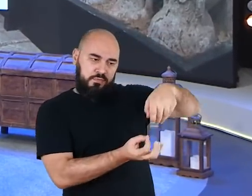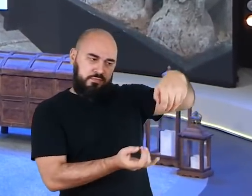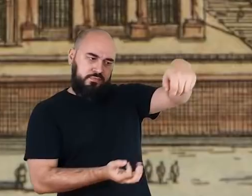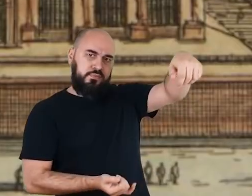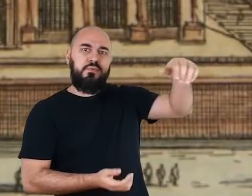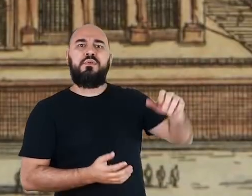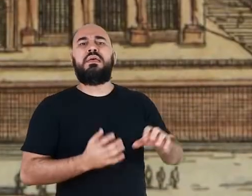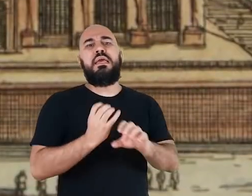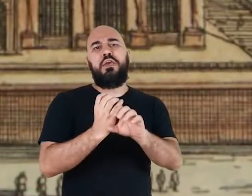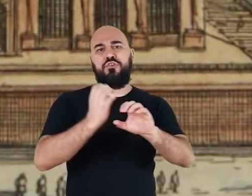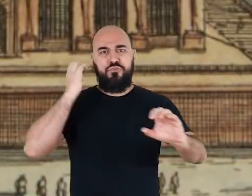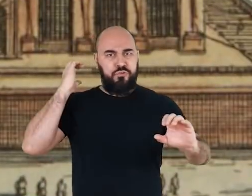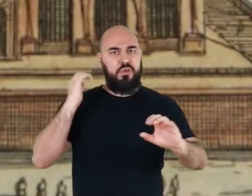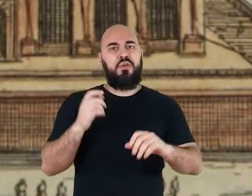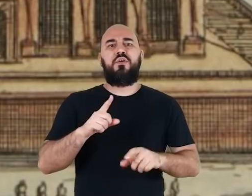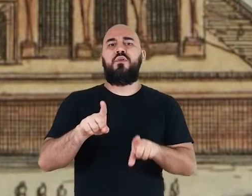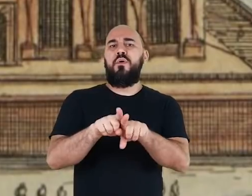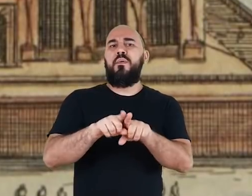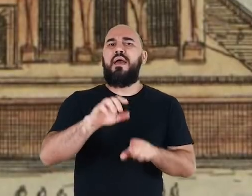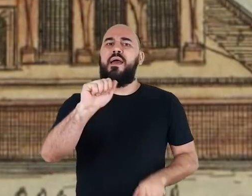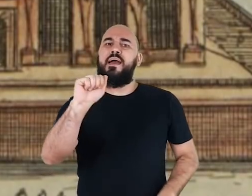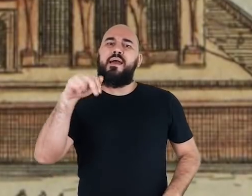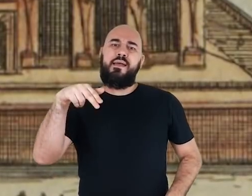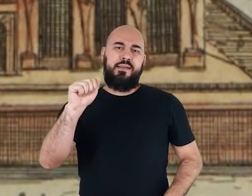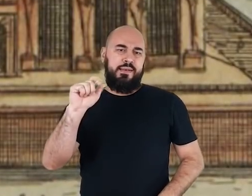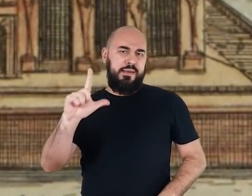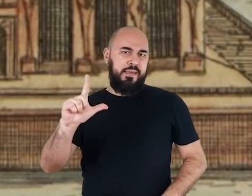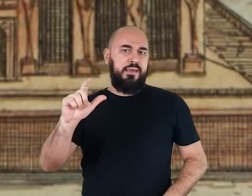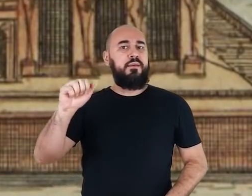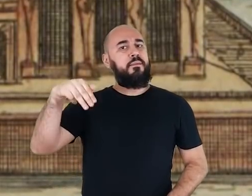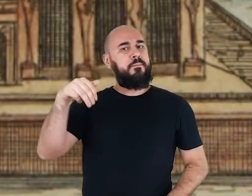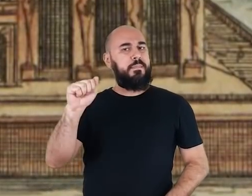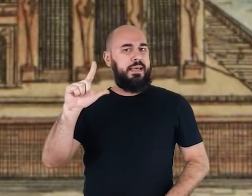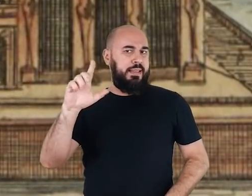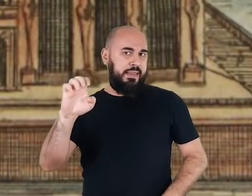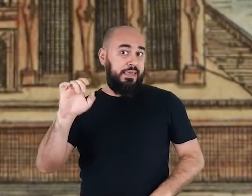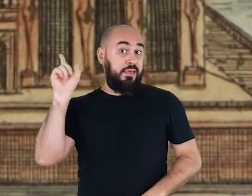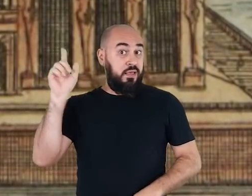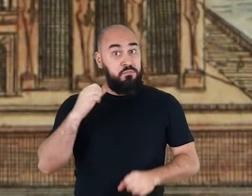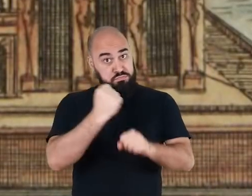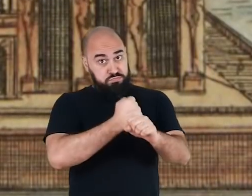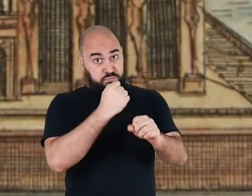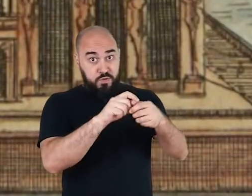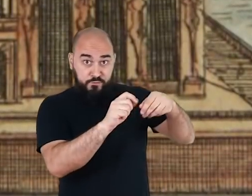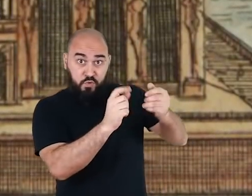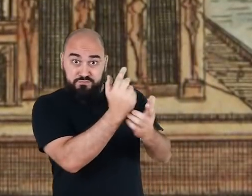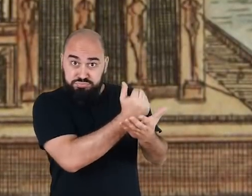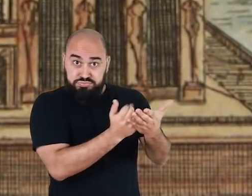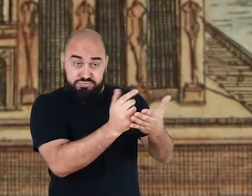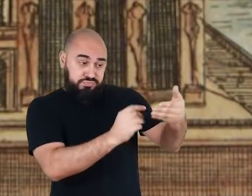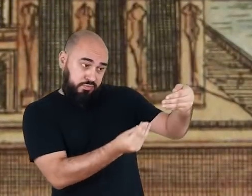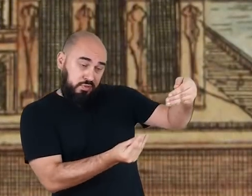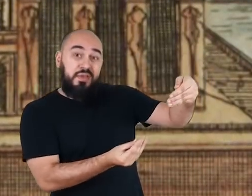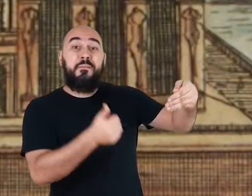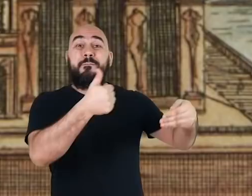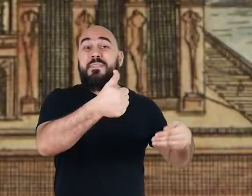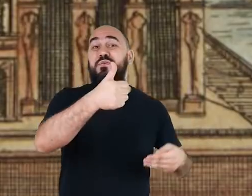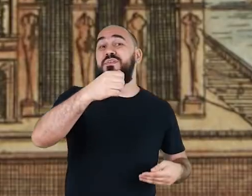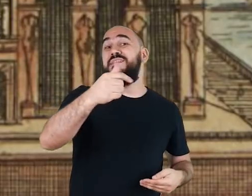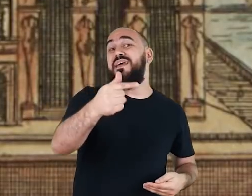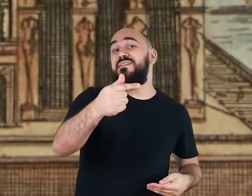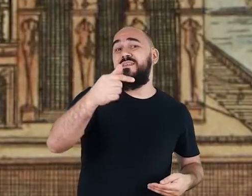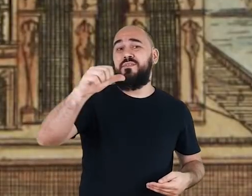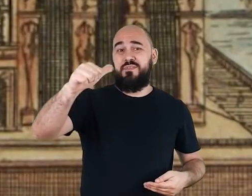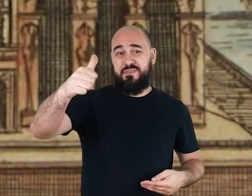engenheiro francês Alain Mallet e ela foi publicada em 1719. Esta é uma das